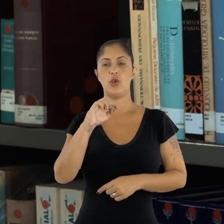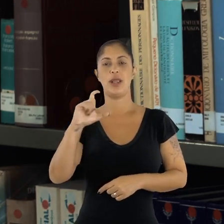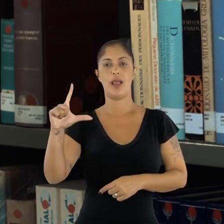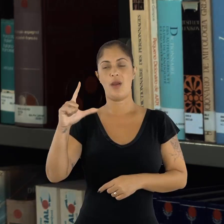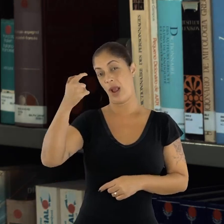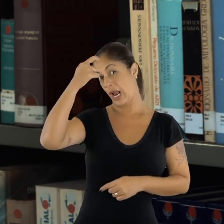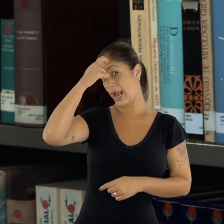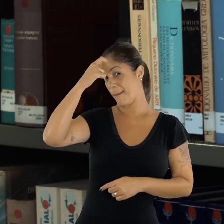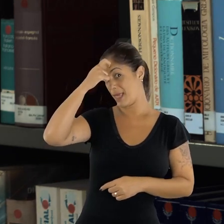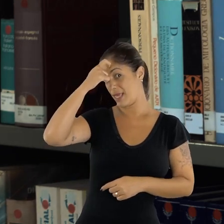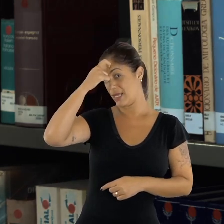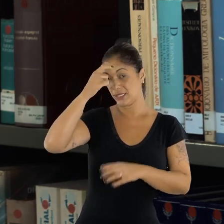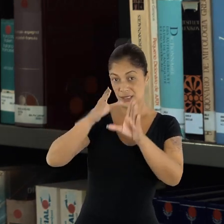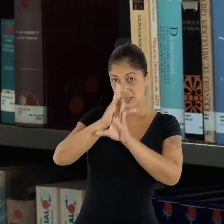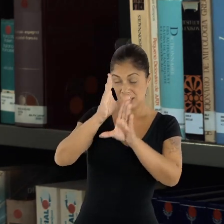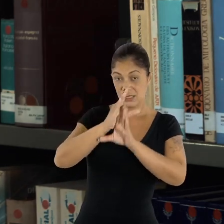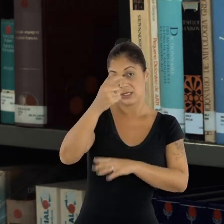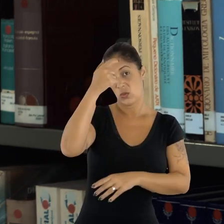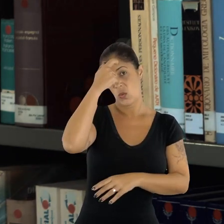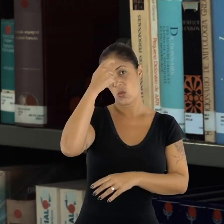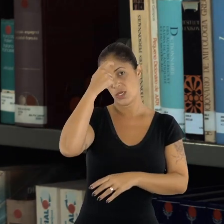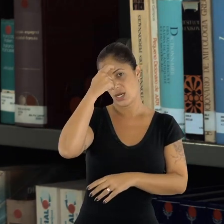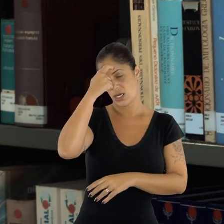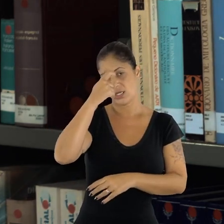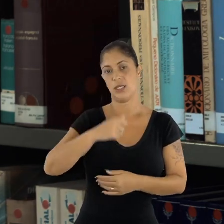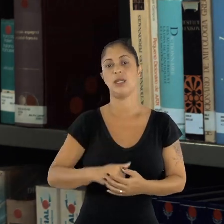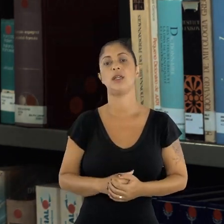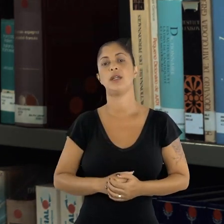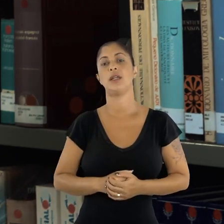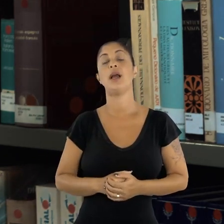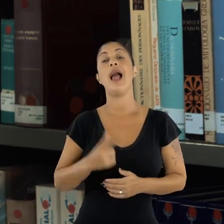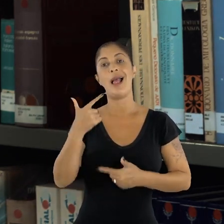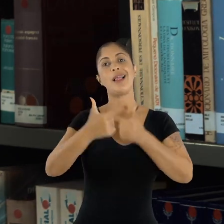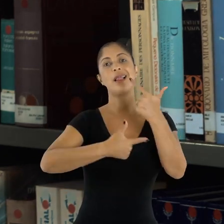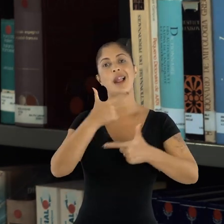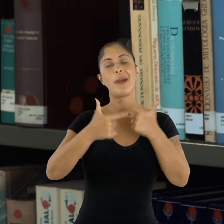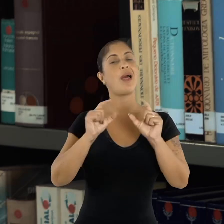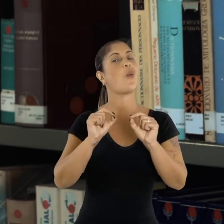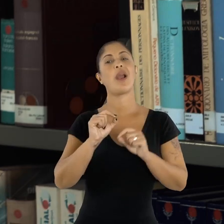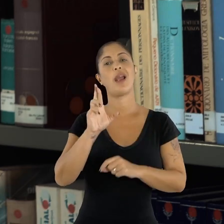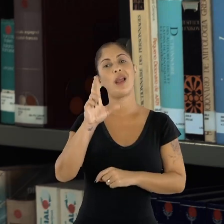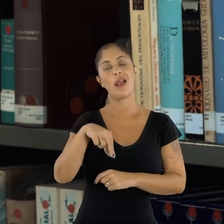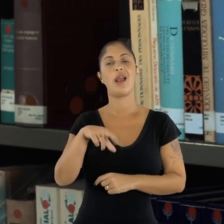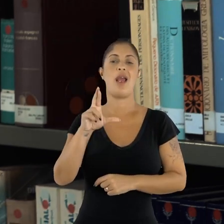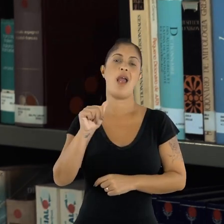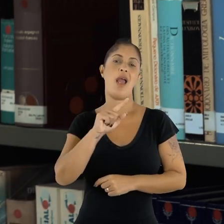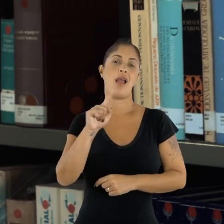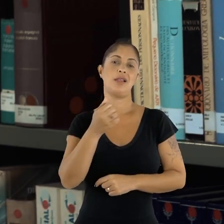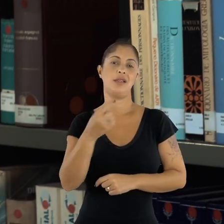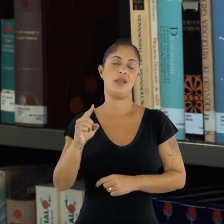racionalista, trabalhava a cabeça, a conscientização, essa palavra, era trabalhar a razão.